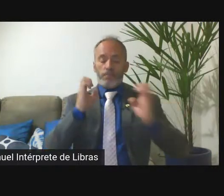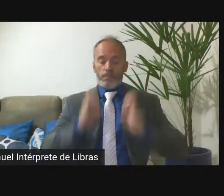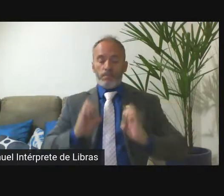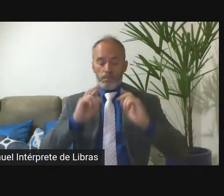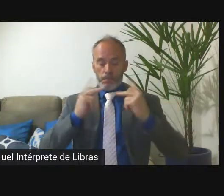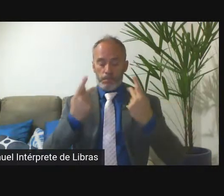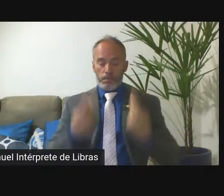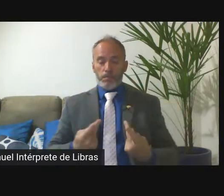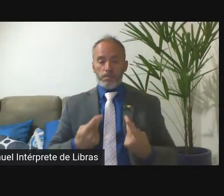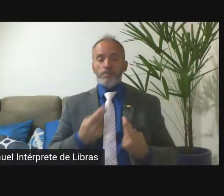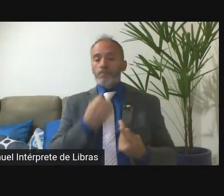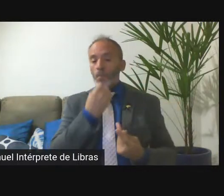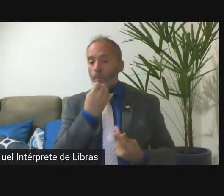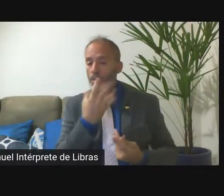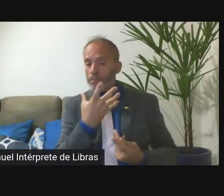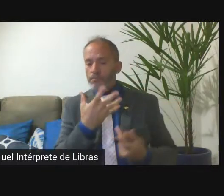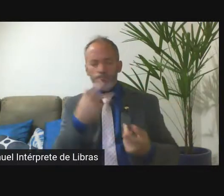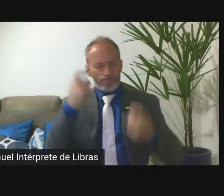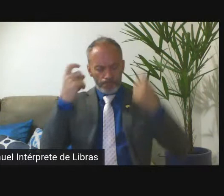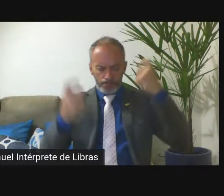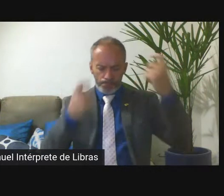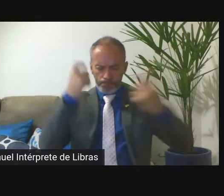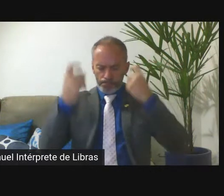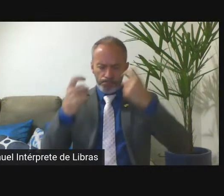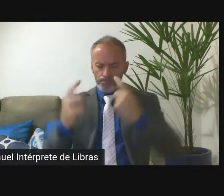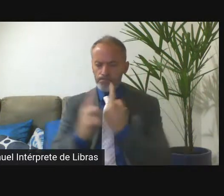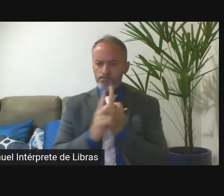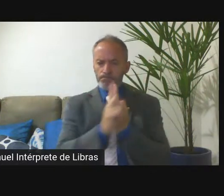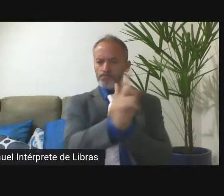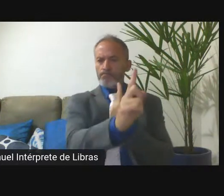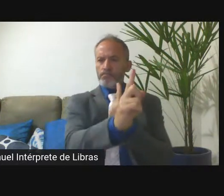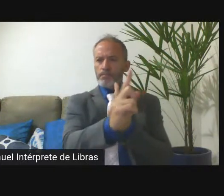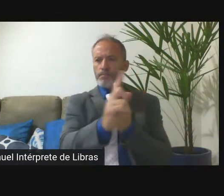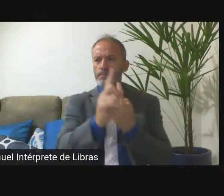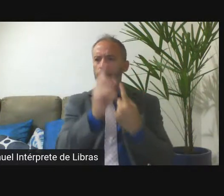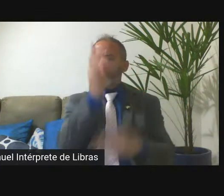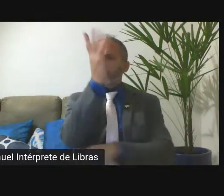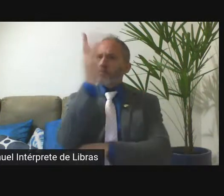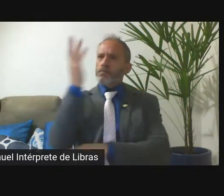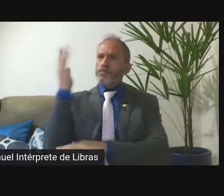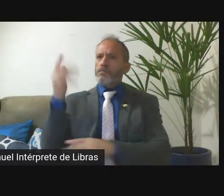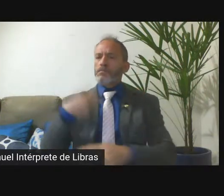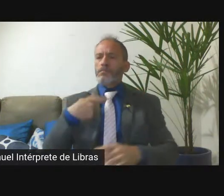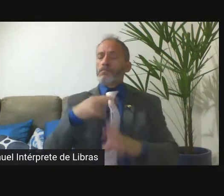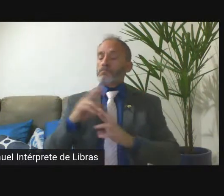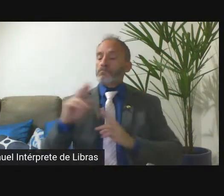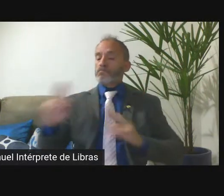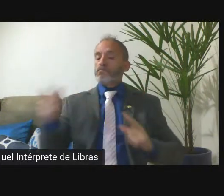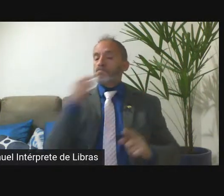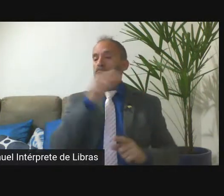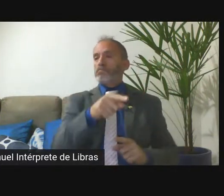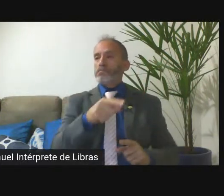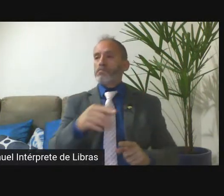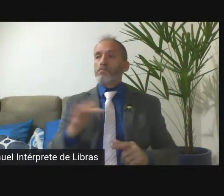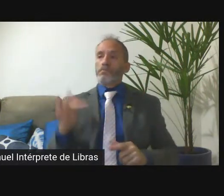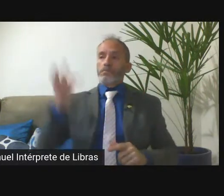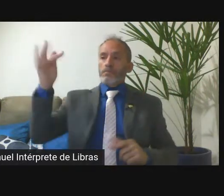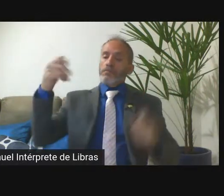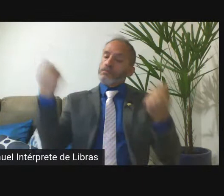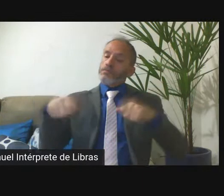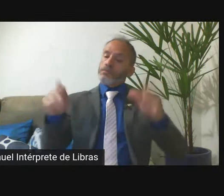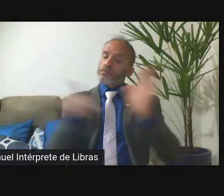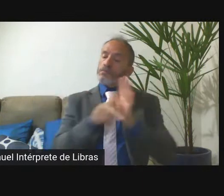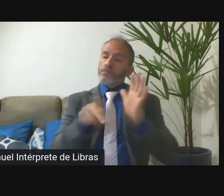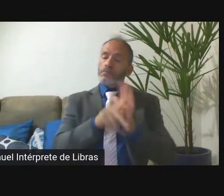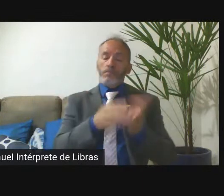humanos, generosos, preocupados com o próximo e o meio ambiente. Façam a diferença. O futuro pertence a